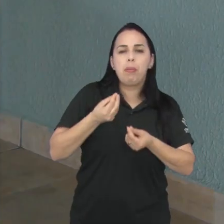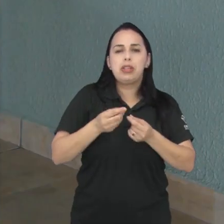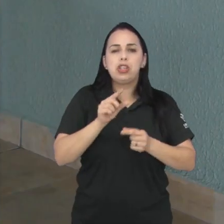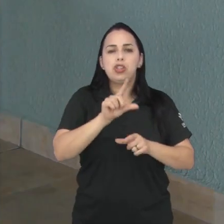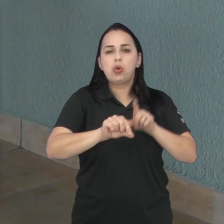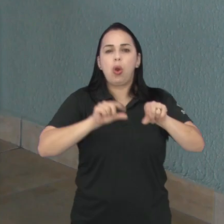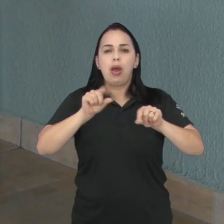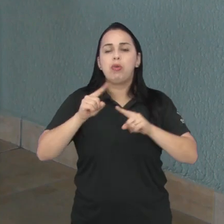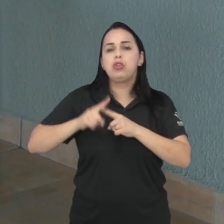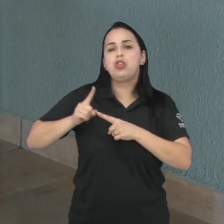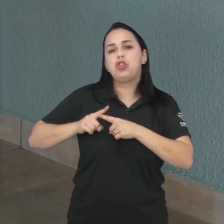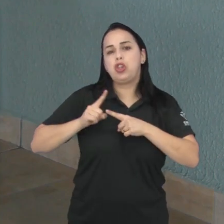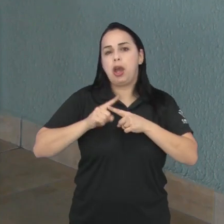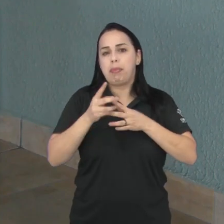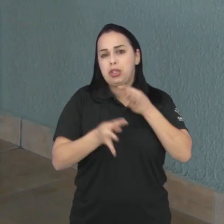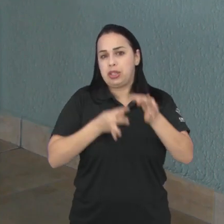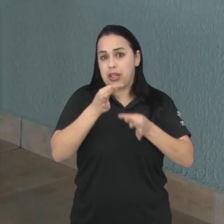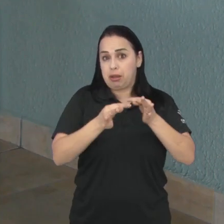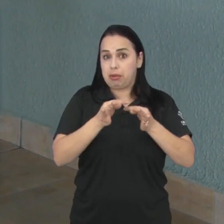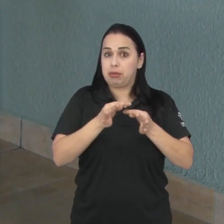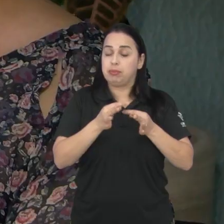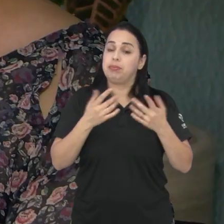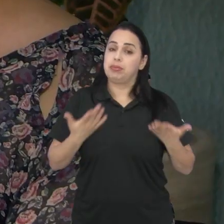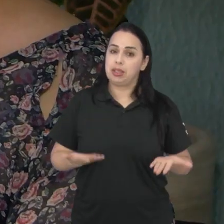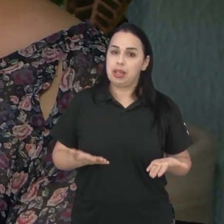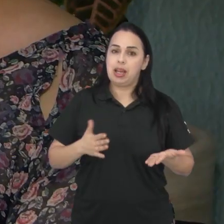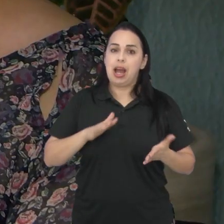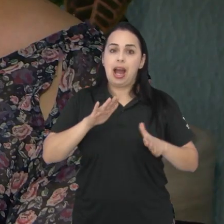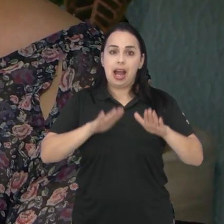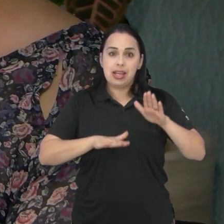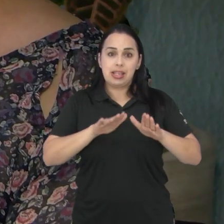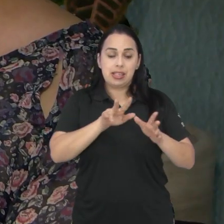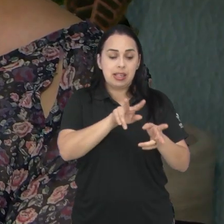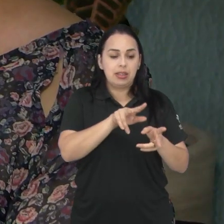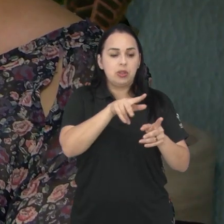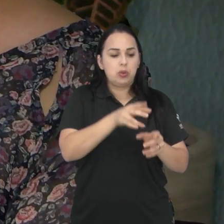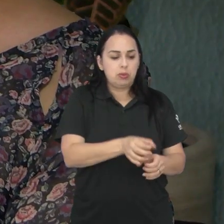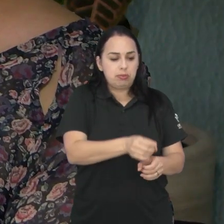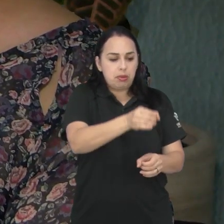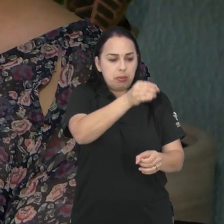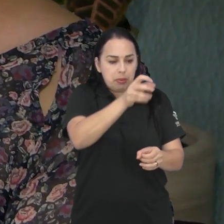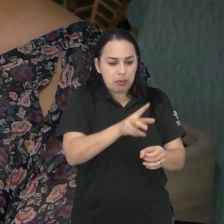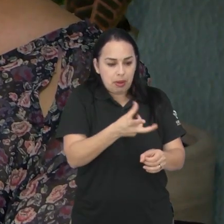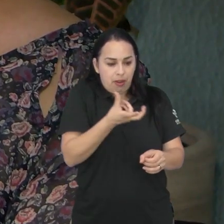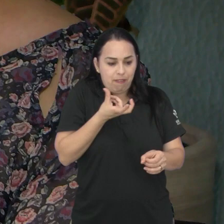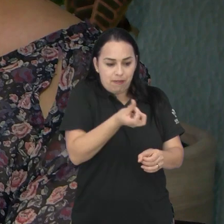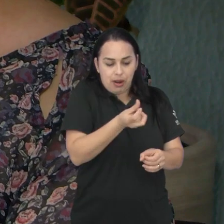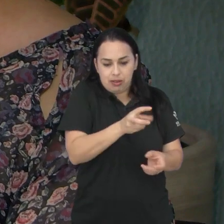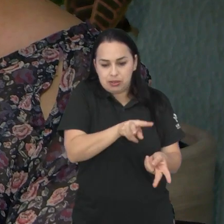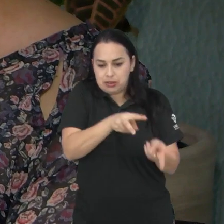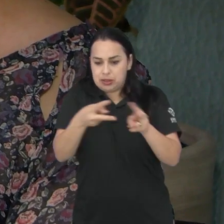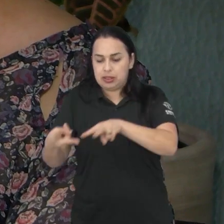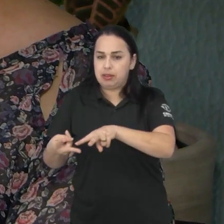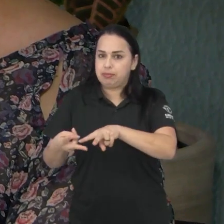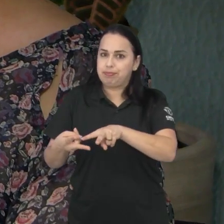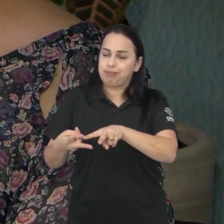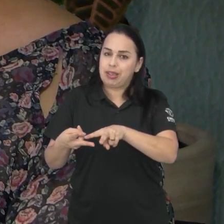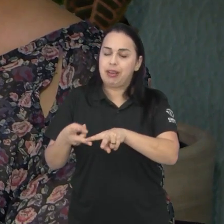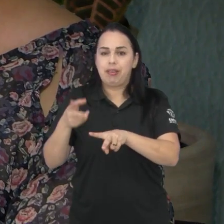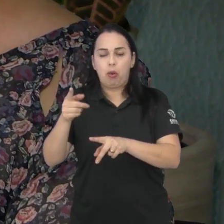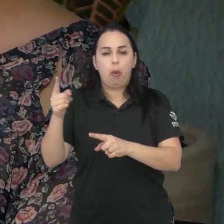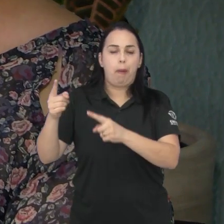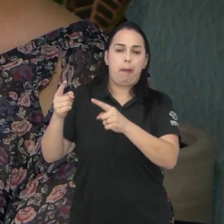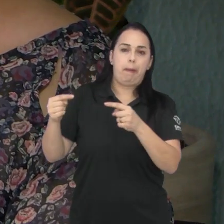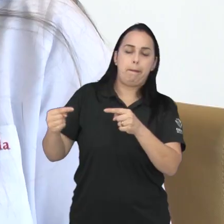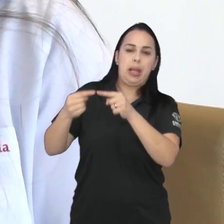varia de acordo com a adaptação de cada paciente e nem sempre Um transplante que foi bom no caso da Rita pode servir